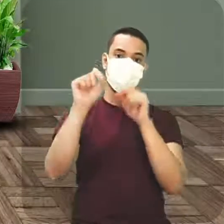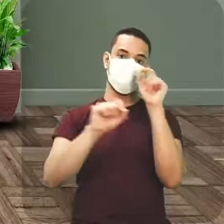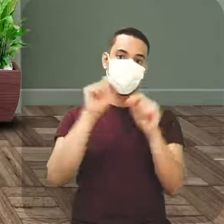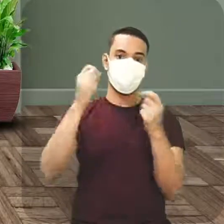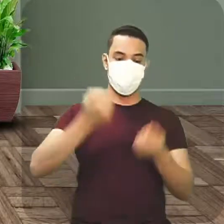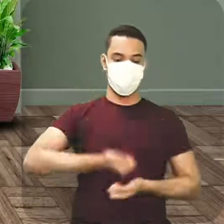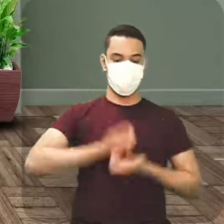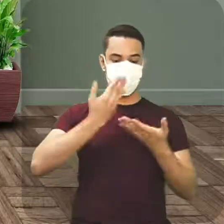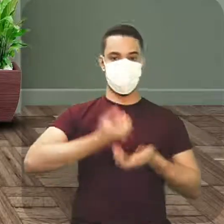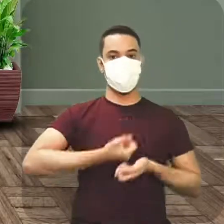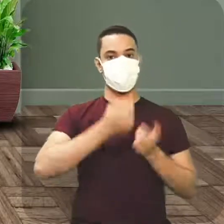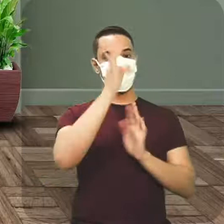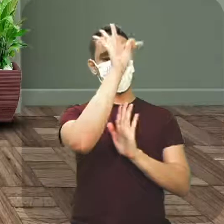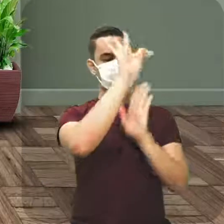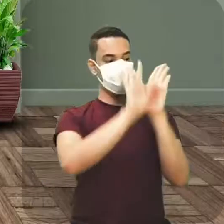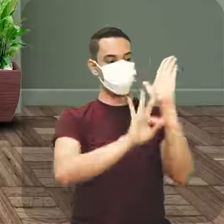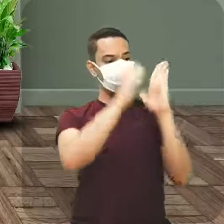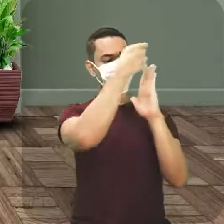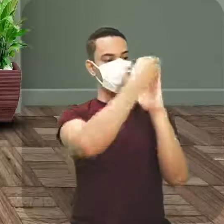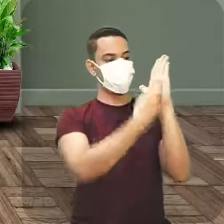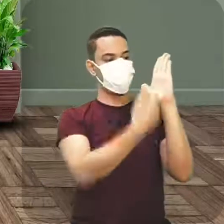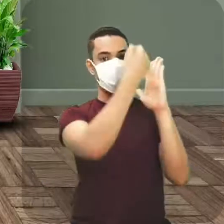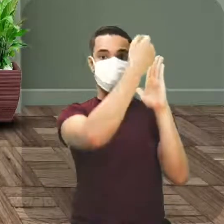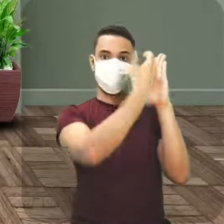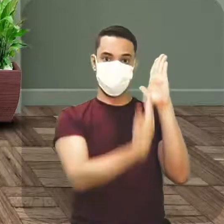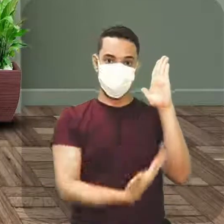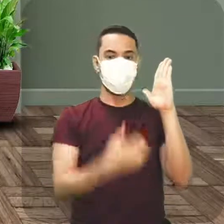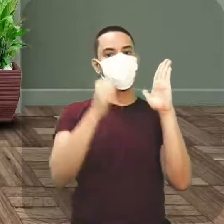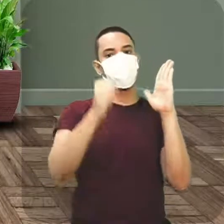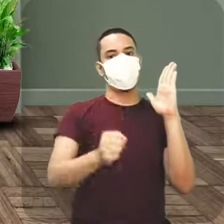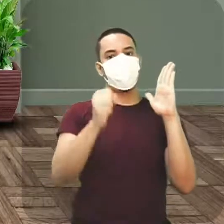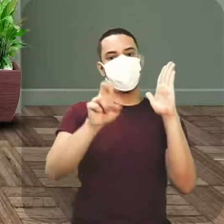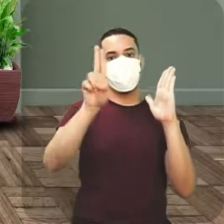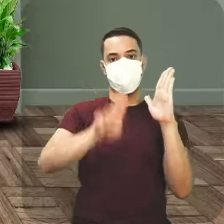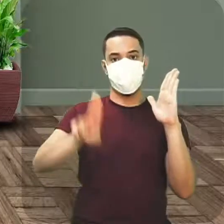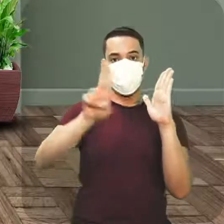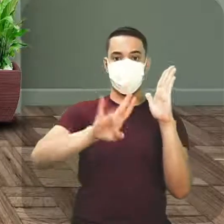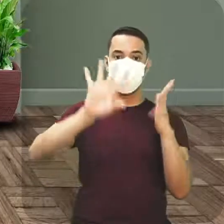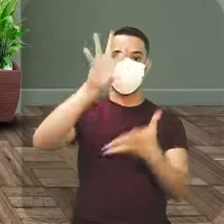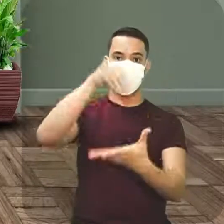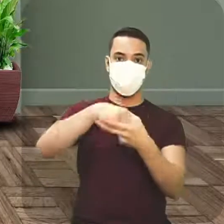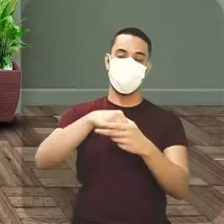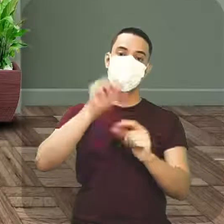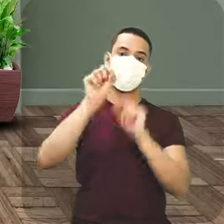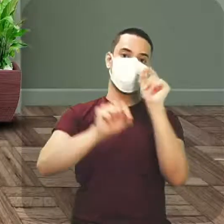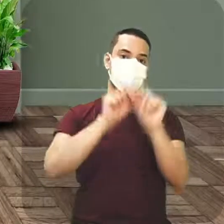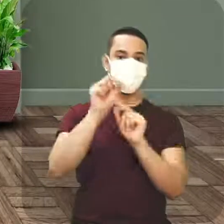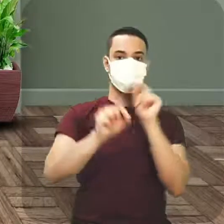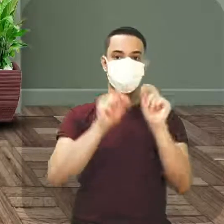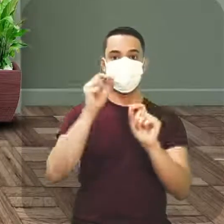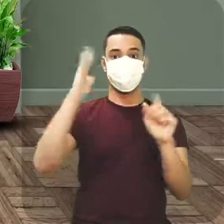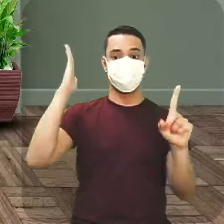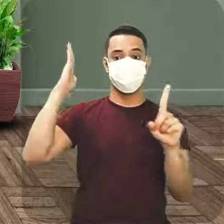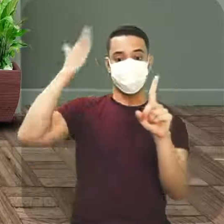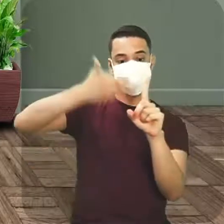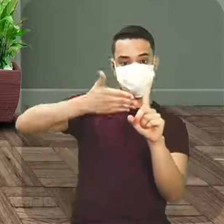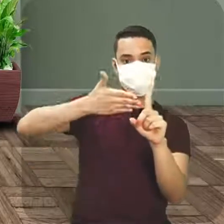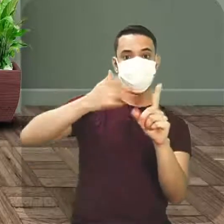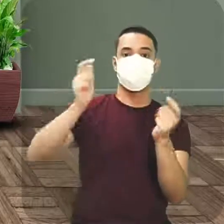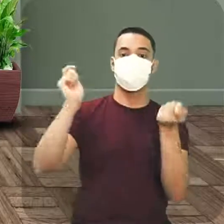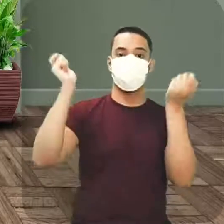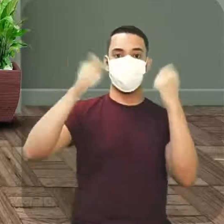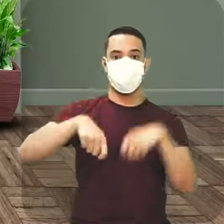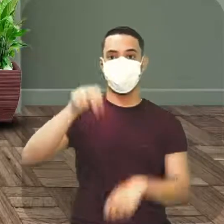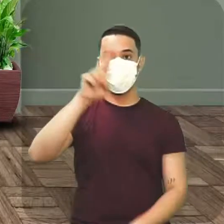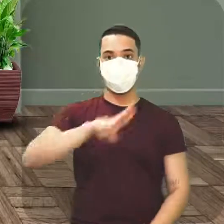produzir seu texto, né? Você pode até usar dentro lá a ordem direta, que vai